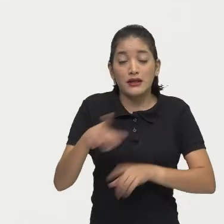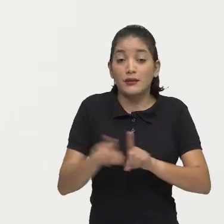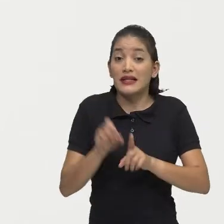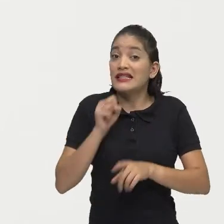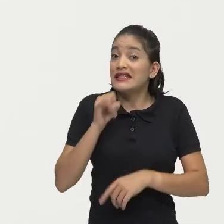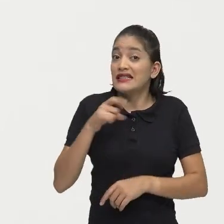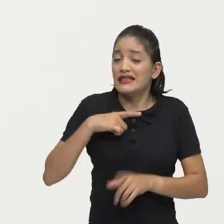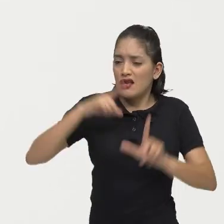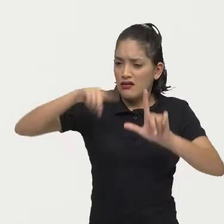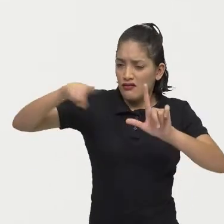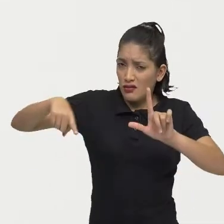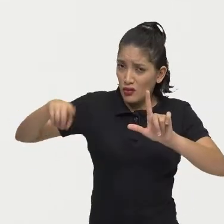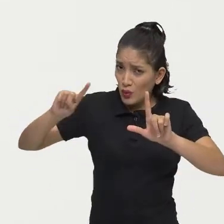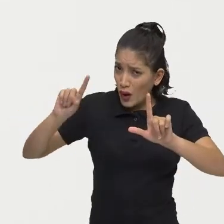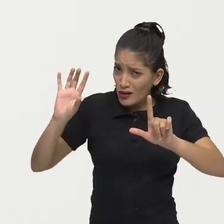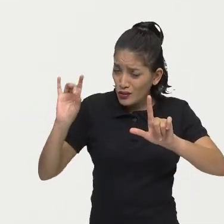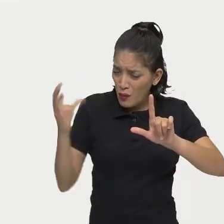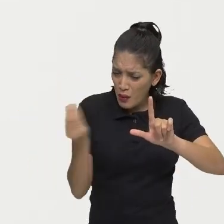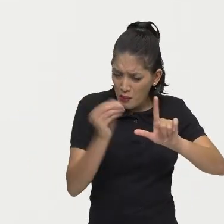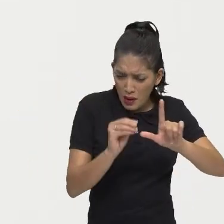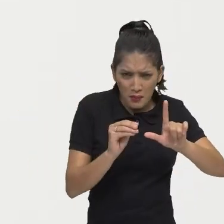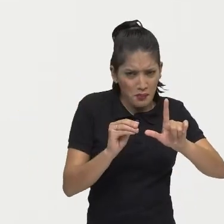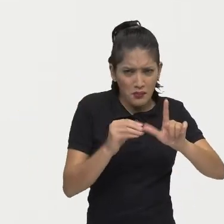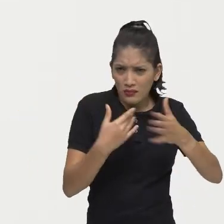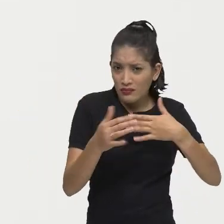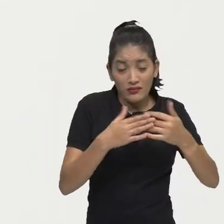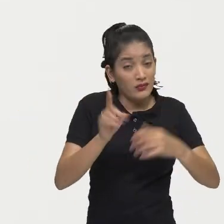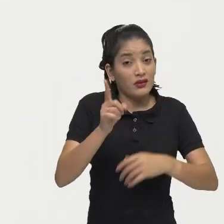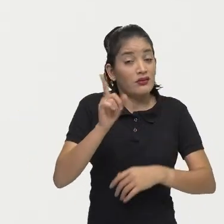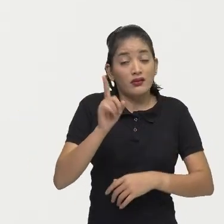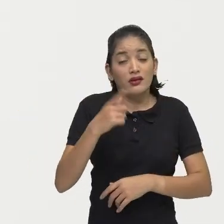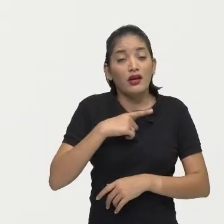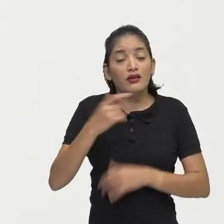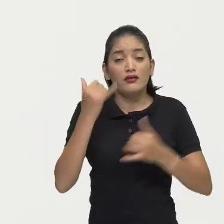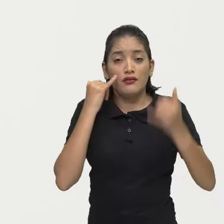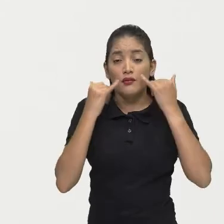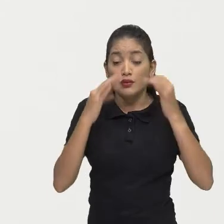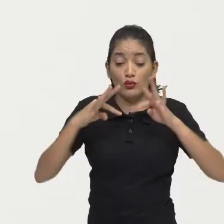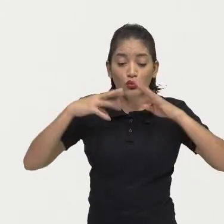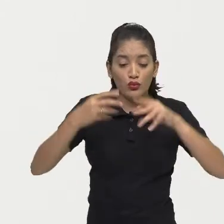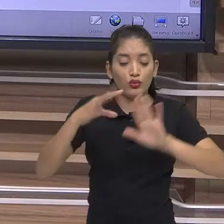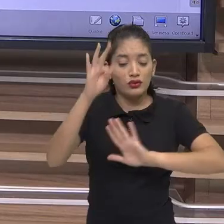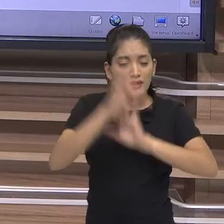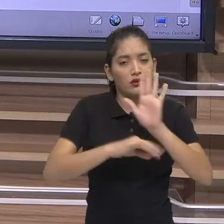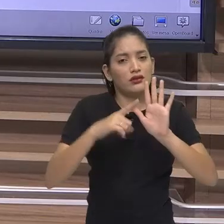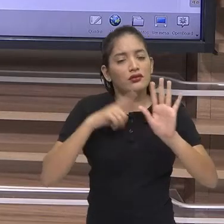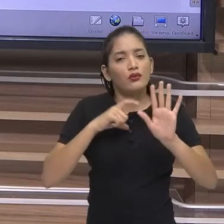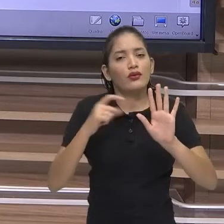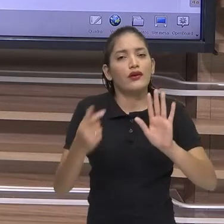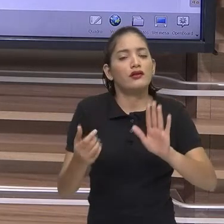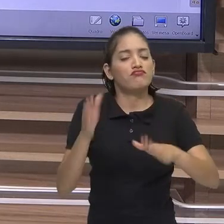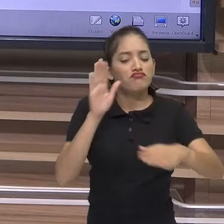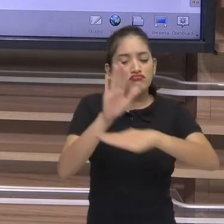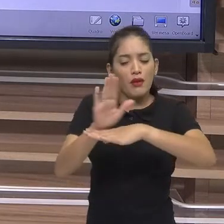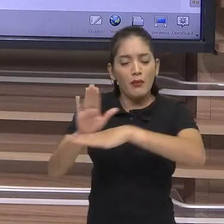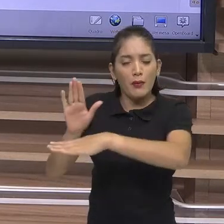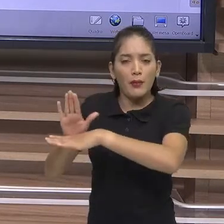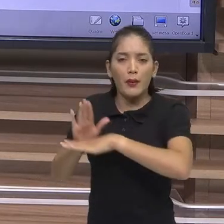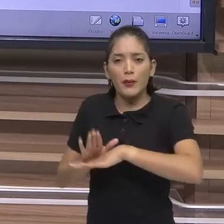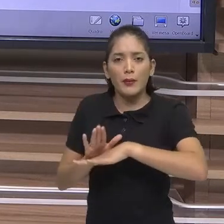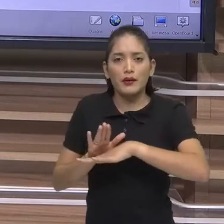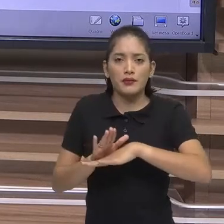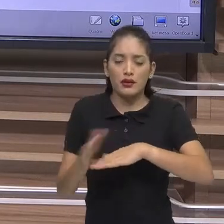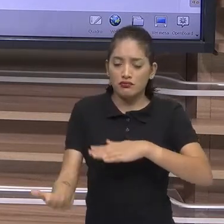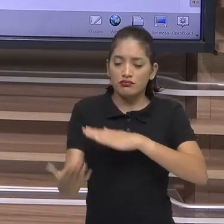porque eles não estão ali de enfeite. A questão é essa. Tudo que está no texto, ele vai nos ajudar, tá bom? Ele está ali